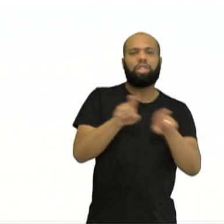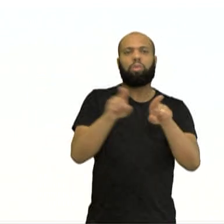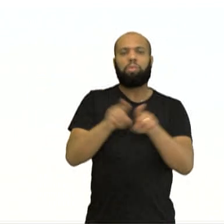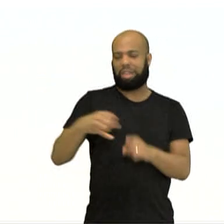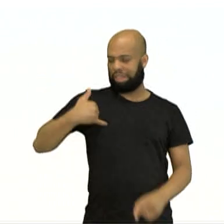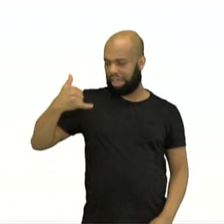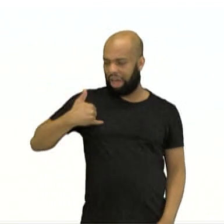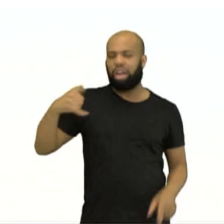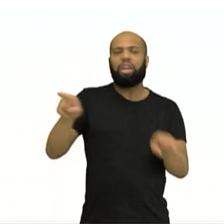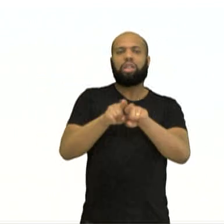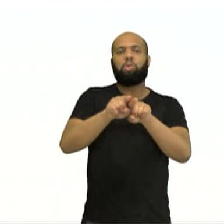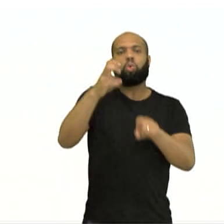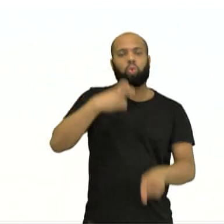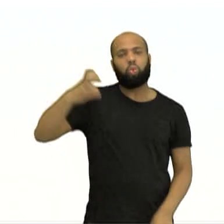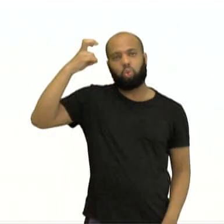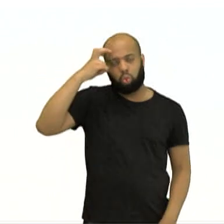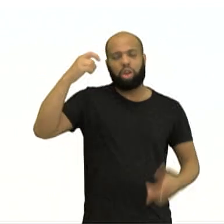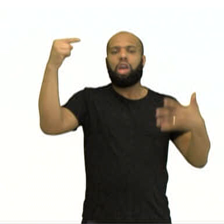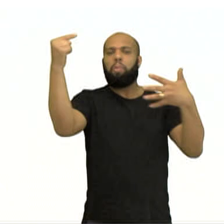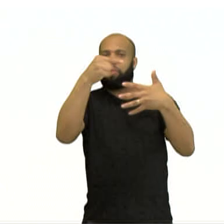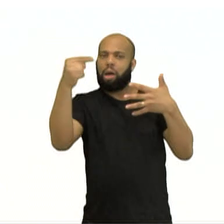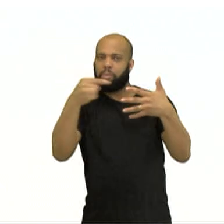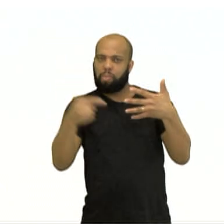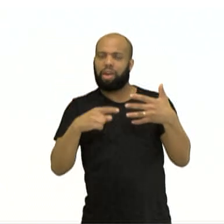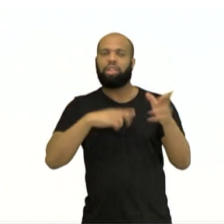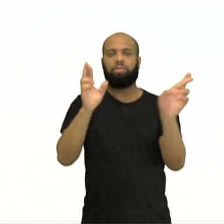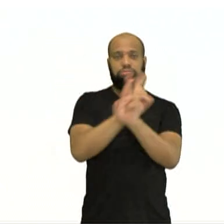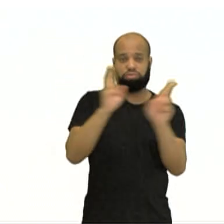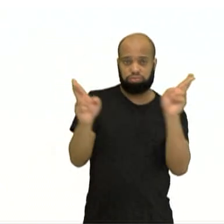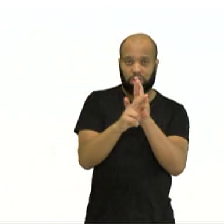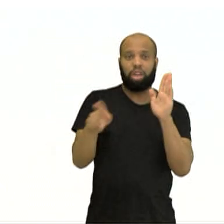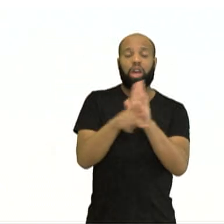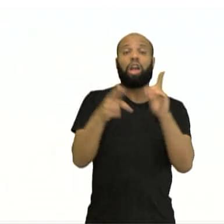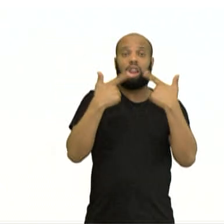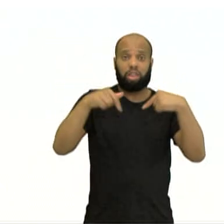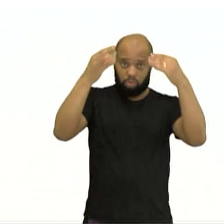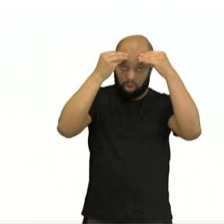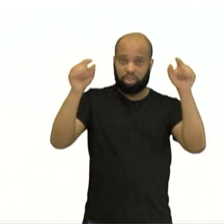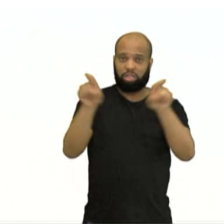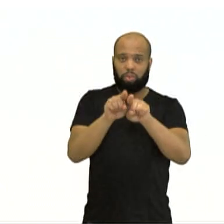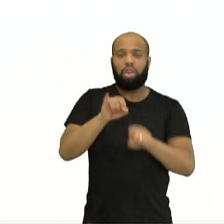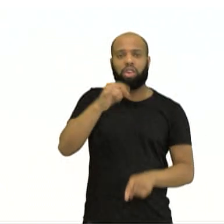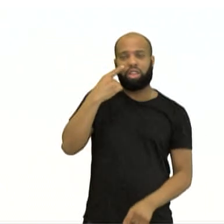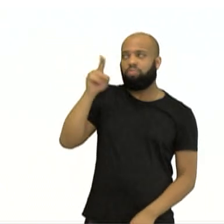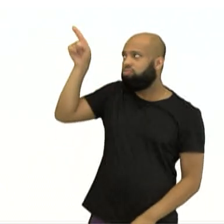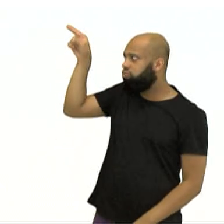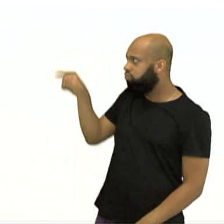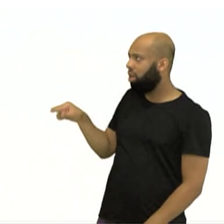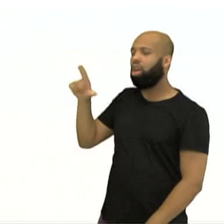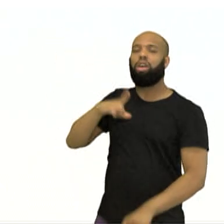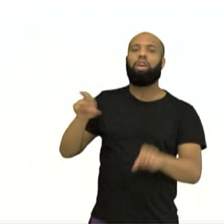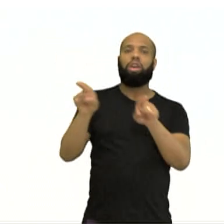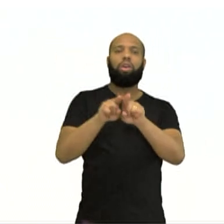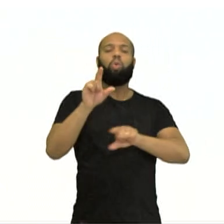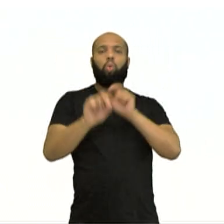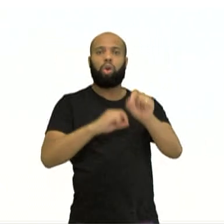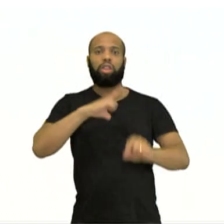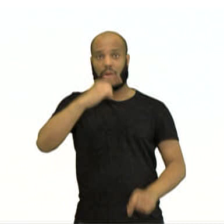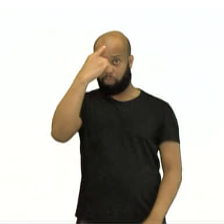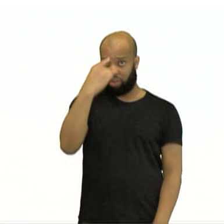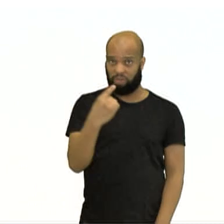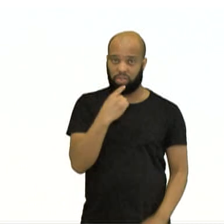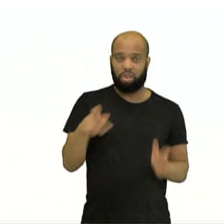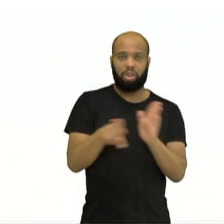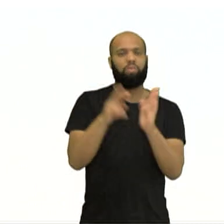isso está relacionado à linguagem também. Se você observar, nós temos esse perfil